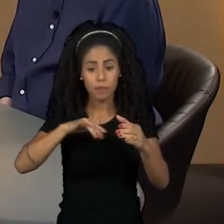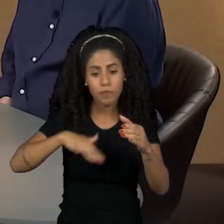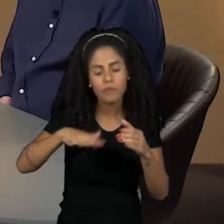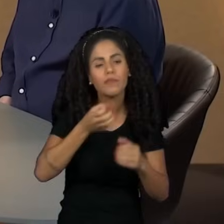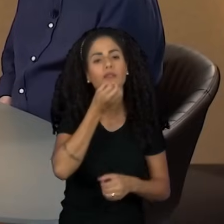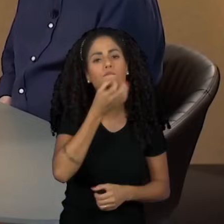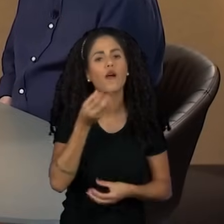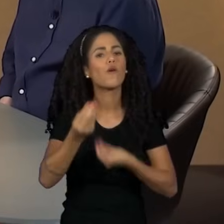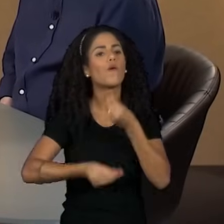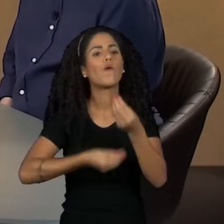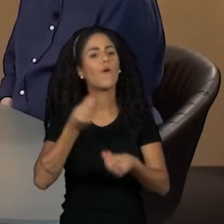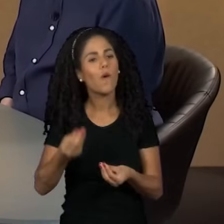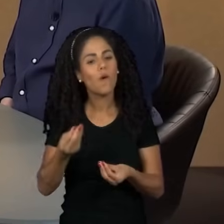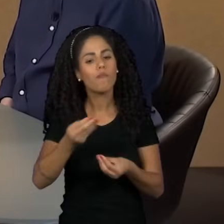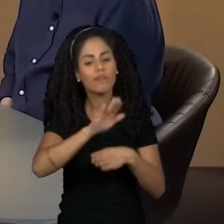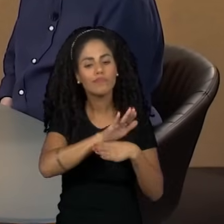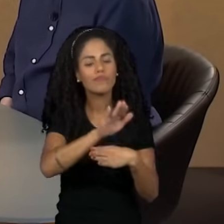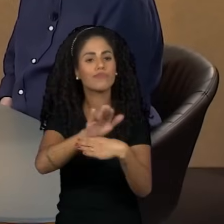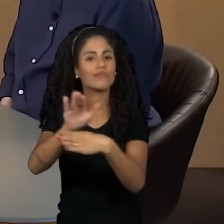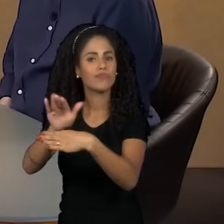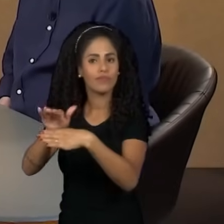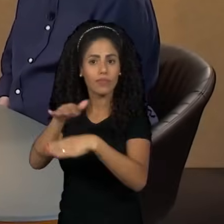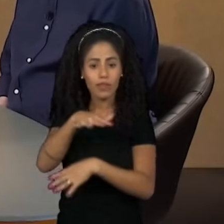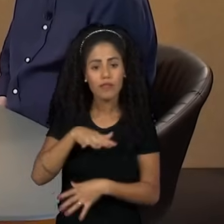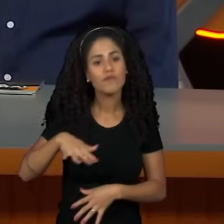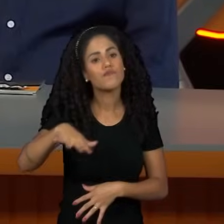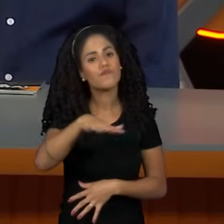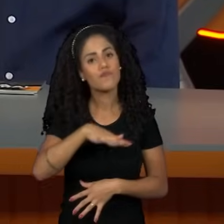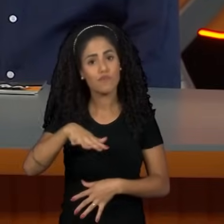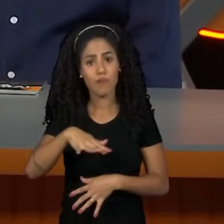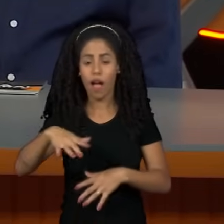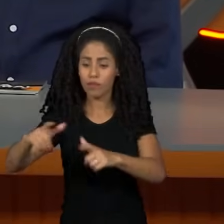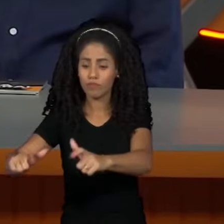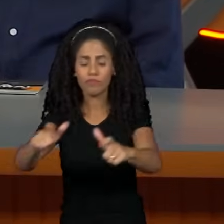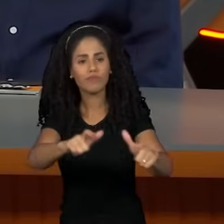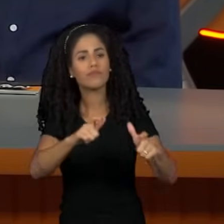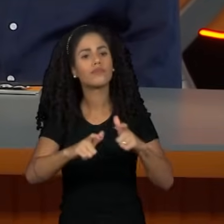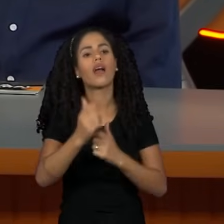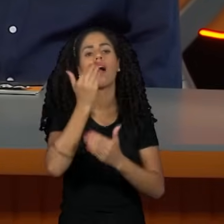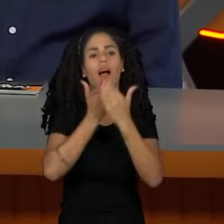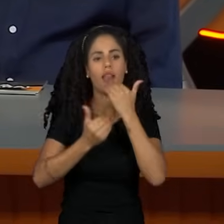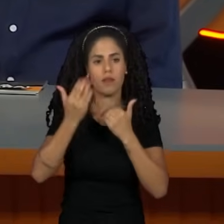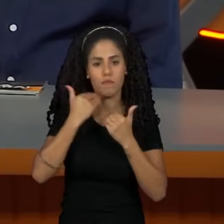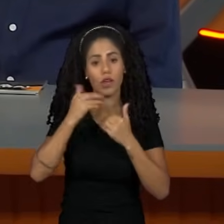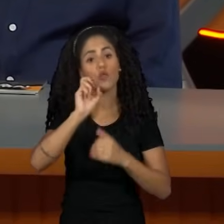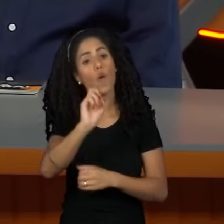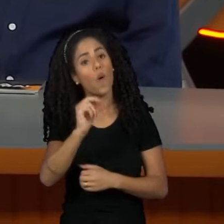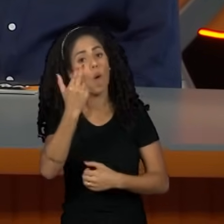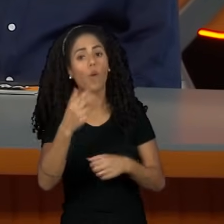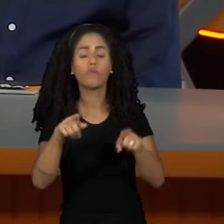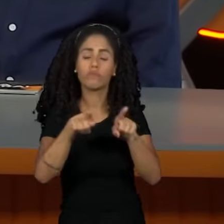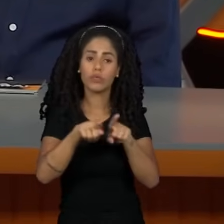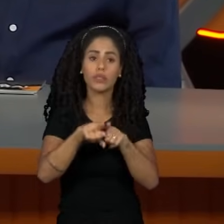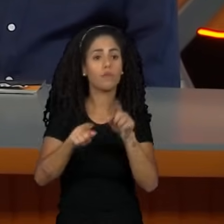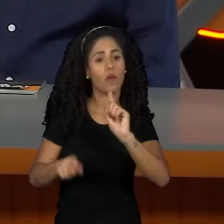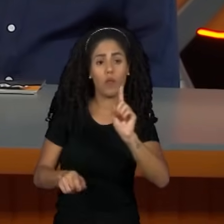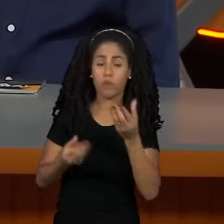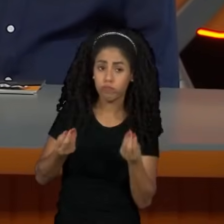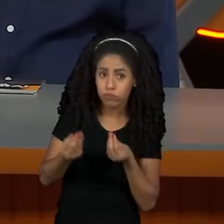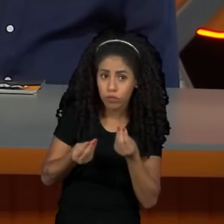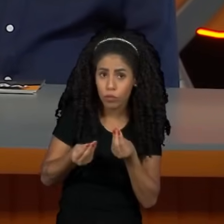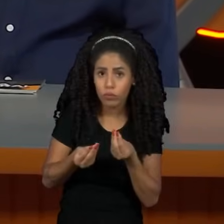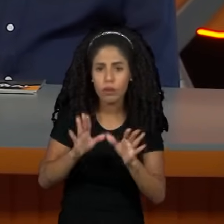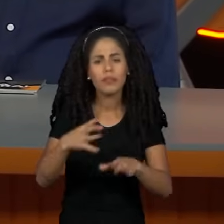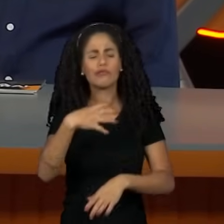para codificar os exudatos, seja alimentos para aquele, ou alimentar ou não alimentar.